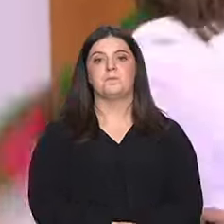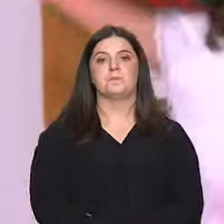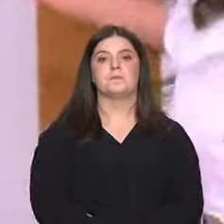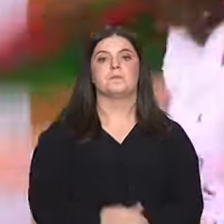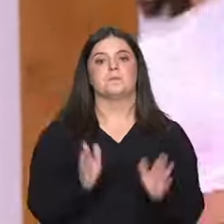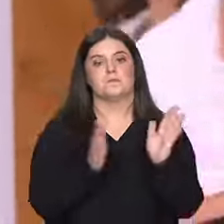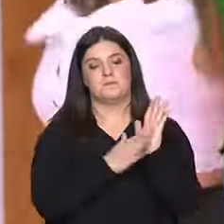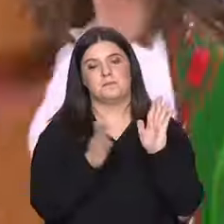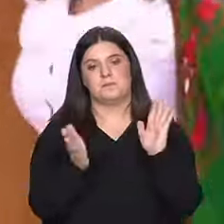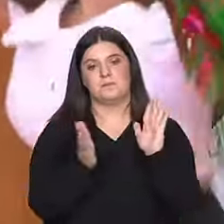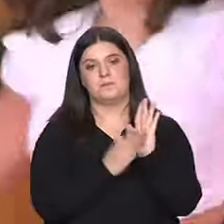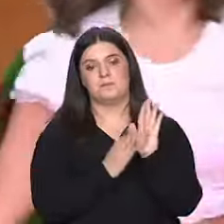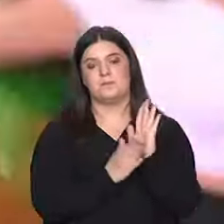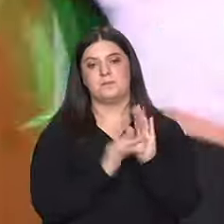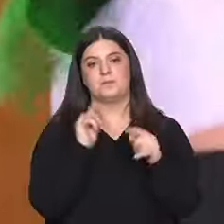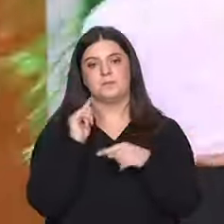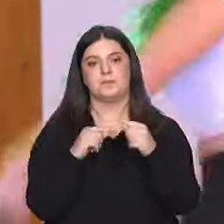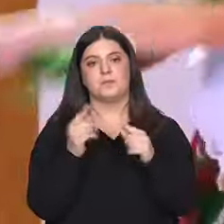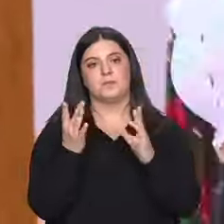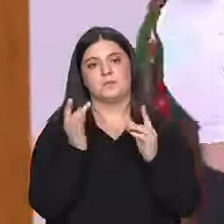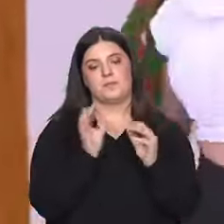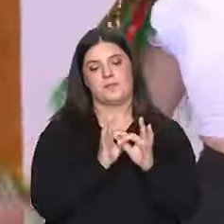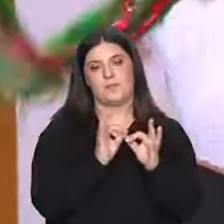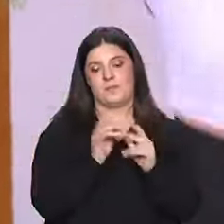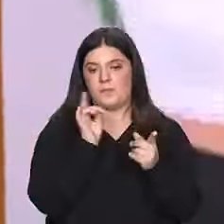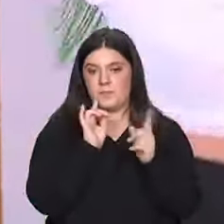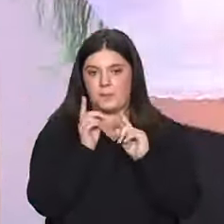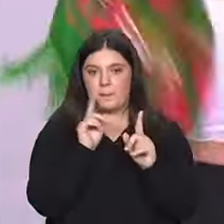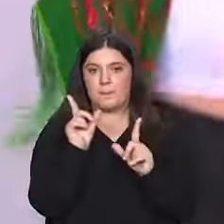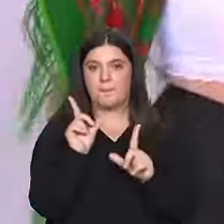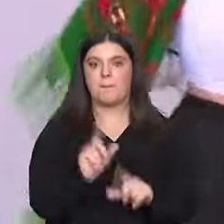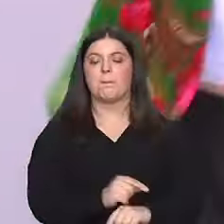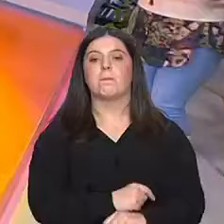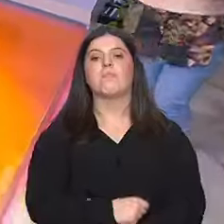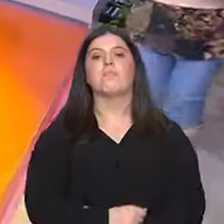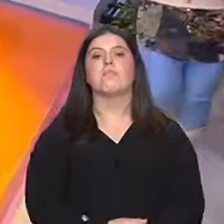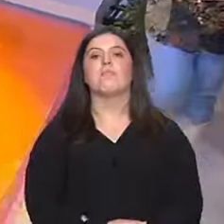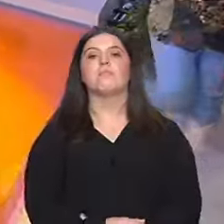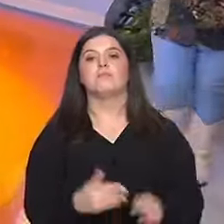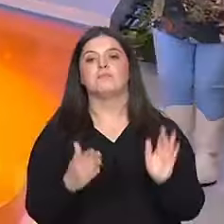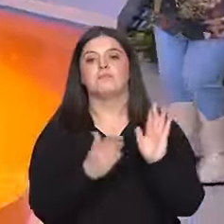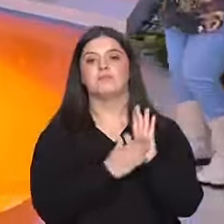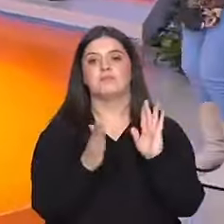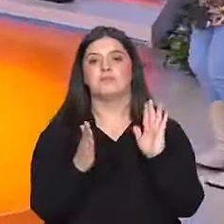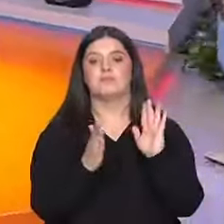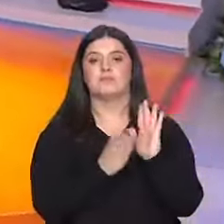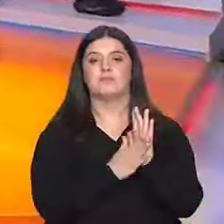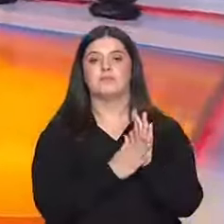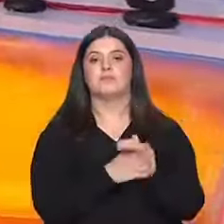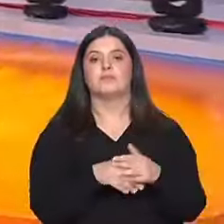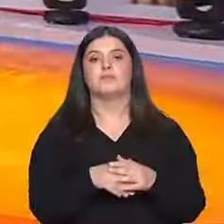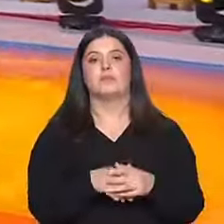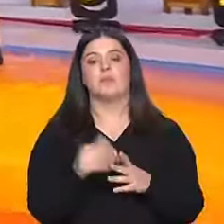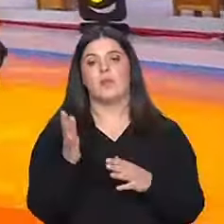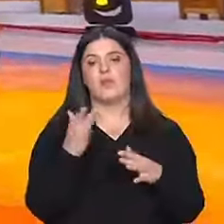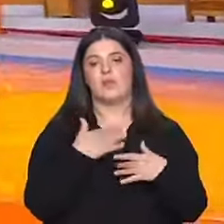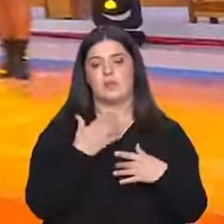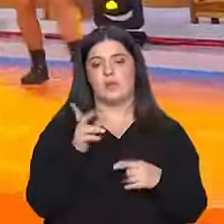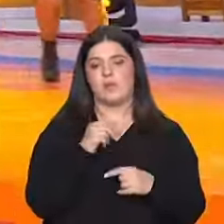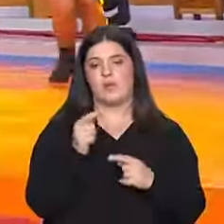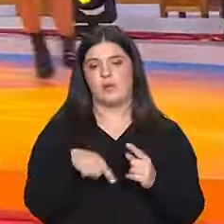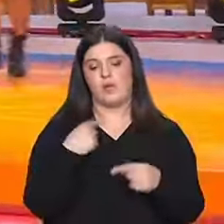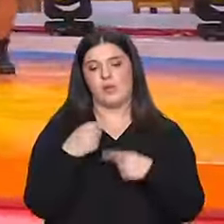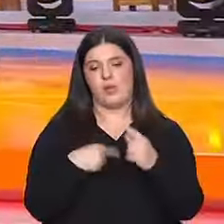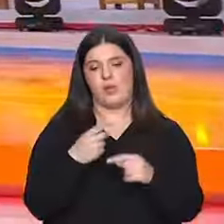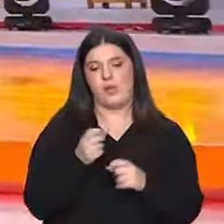na palma da mão, é dia de festa e animação. Bate na palma da mão, vem dançar comigo